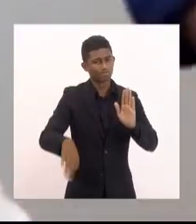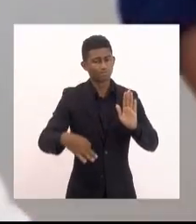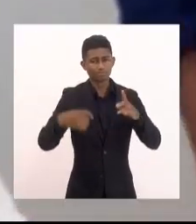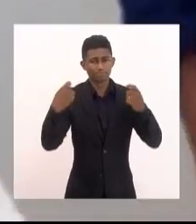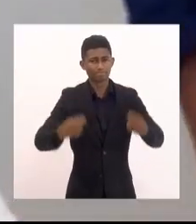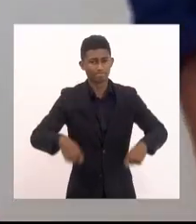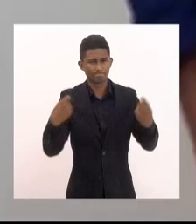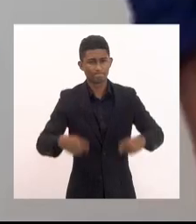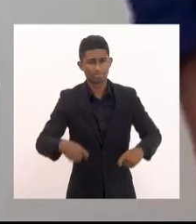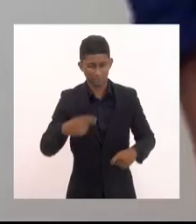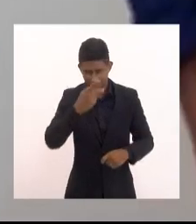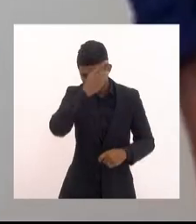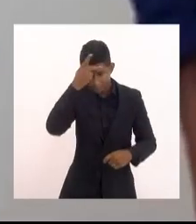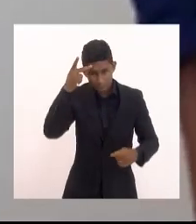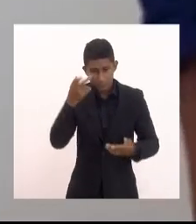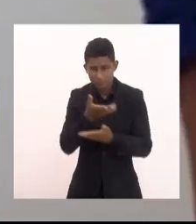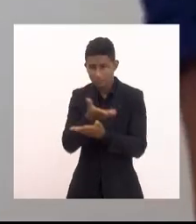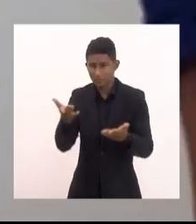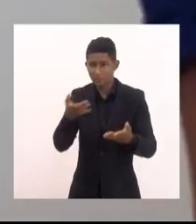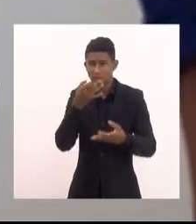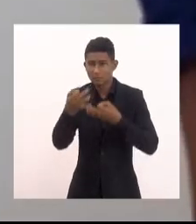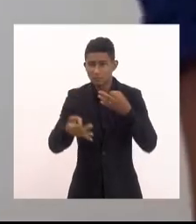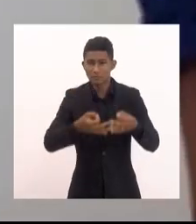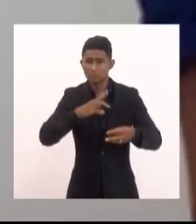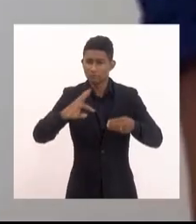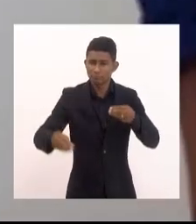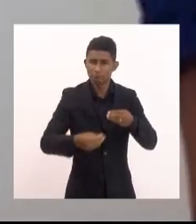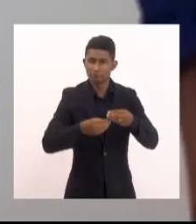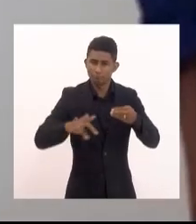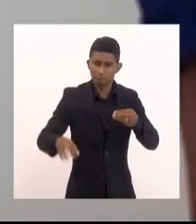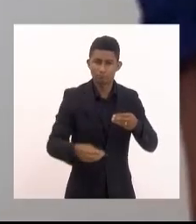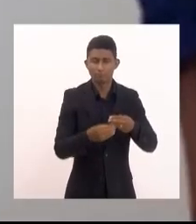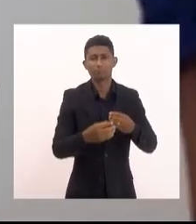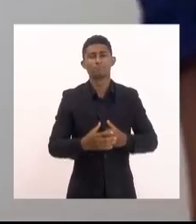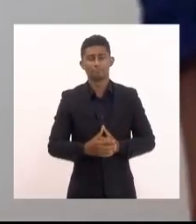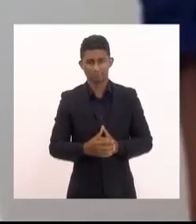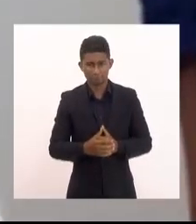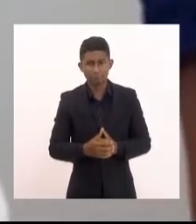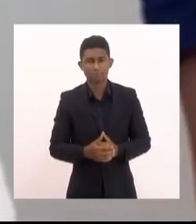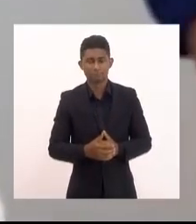Contribuição de pessoas, entendeu? Outras, que nos dá